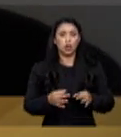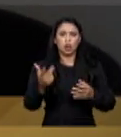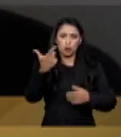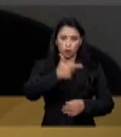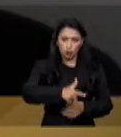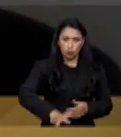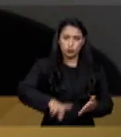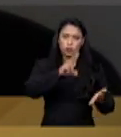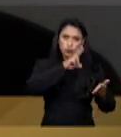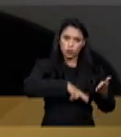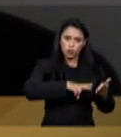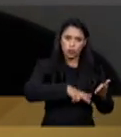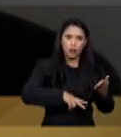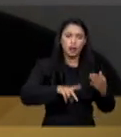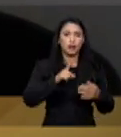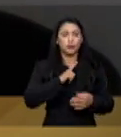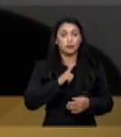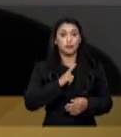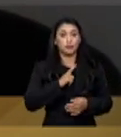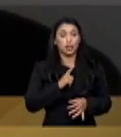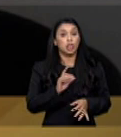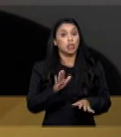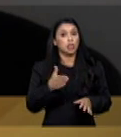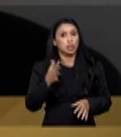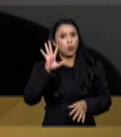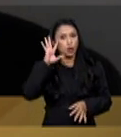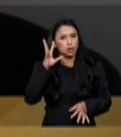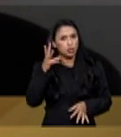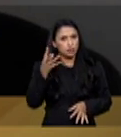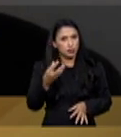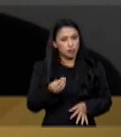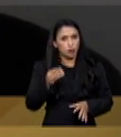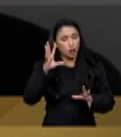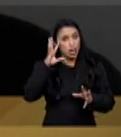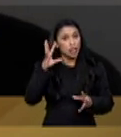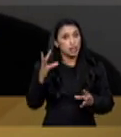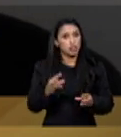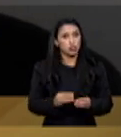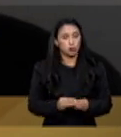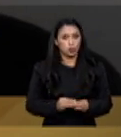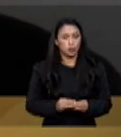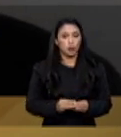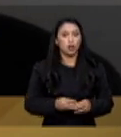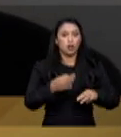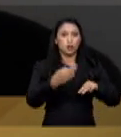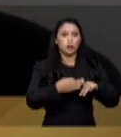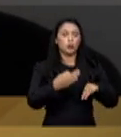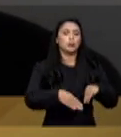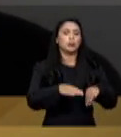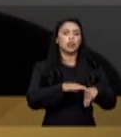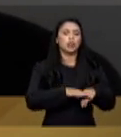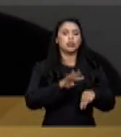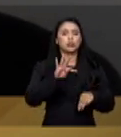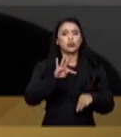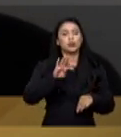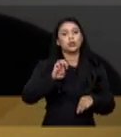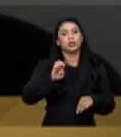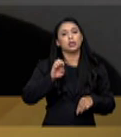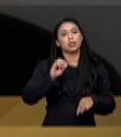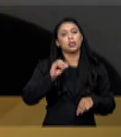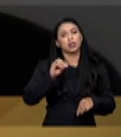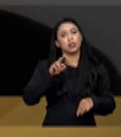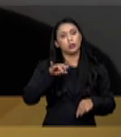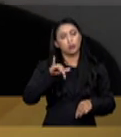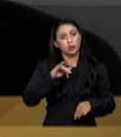agravada. Definiu-se, em resumo, que a prevenção do saudoso ministro Eury Zavascki, no âmbito do